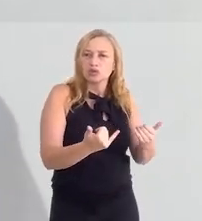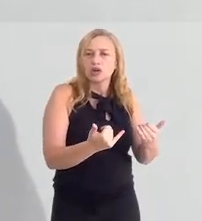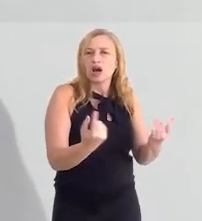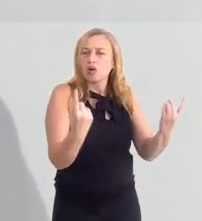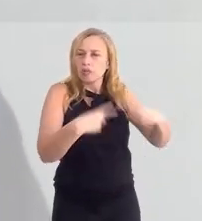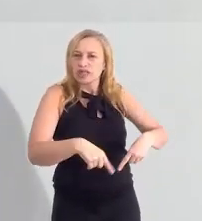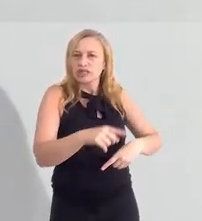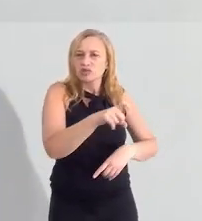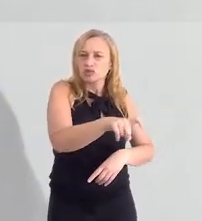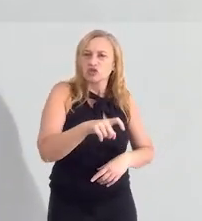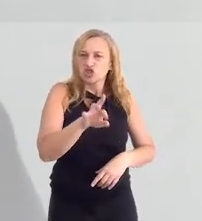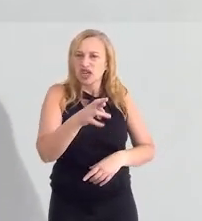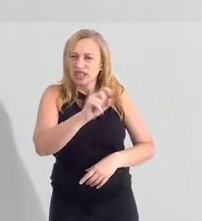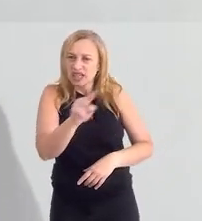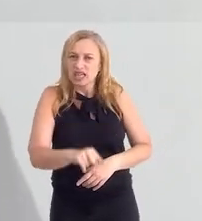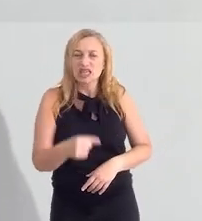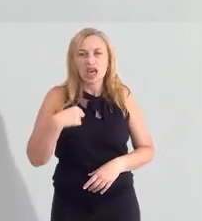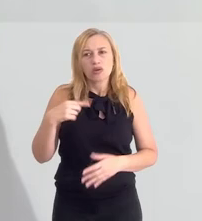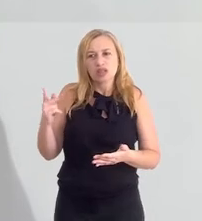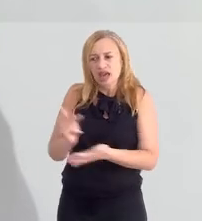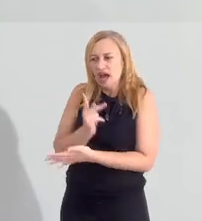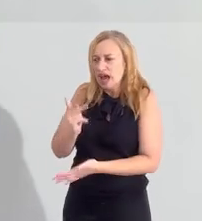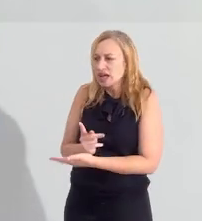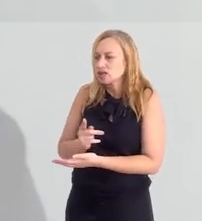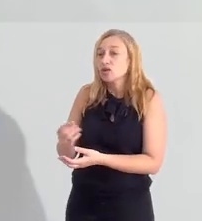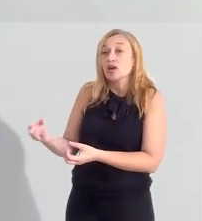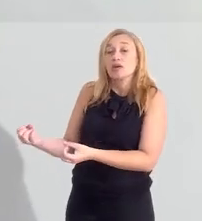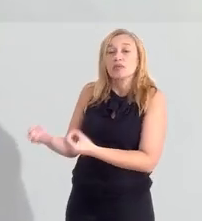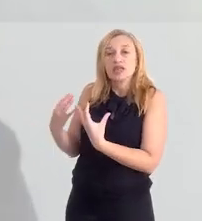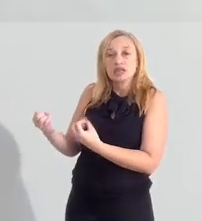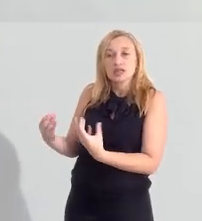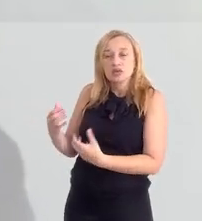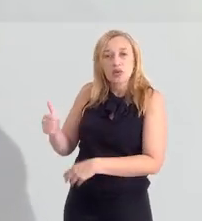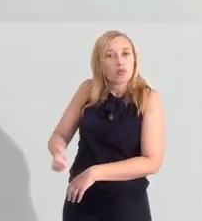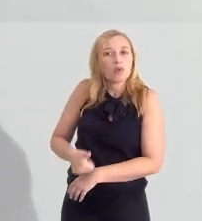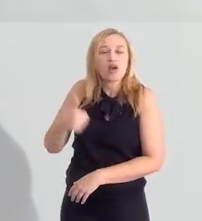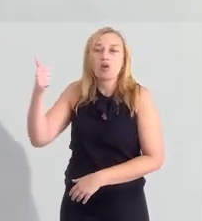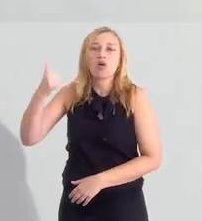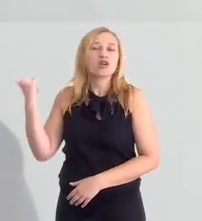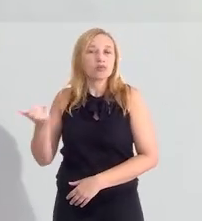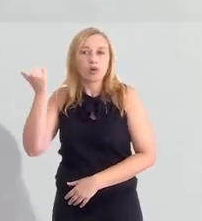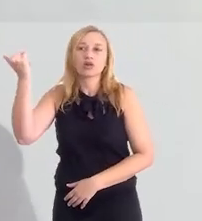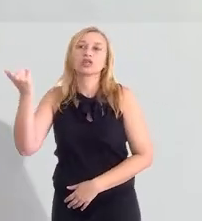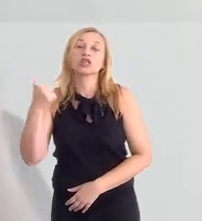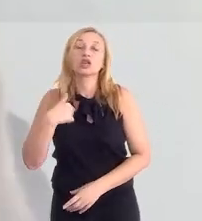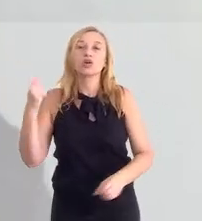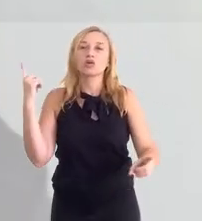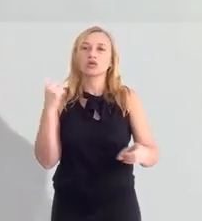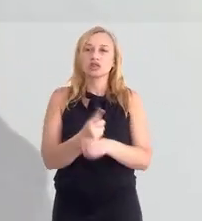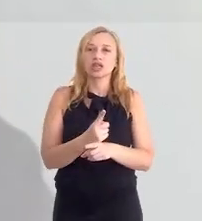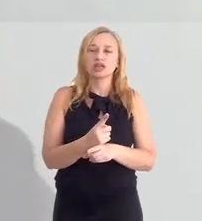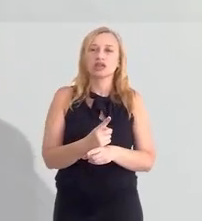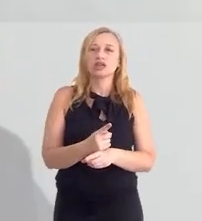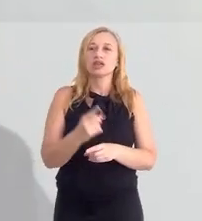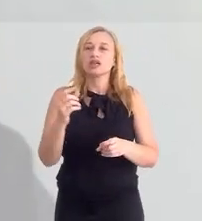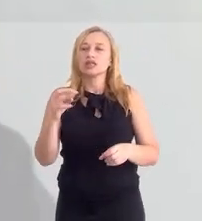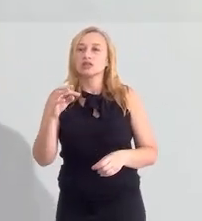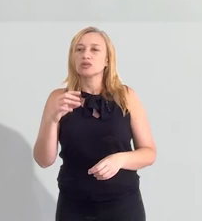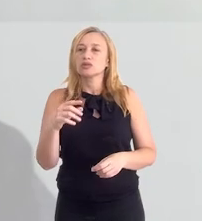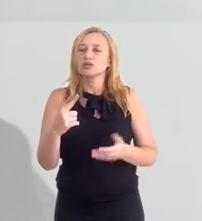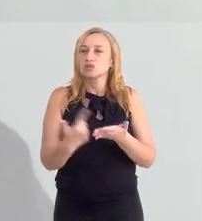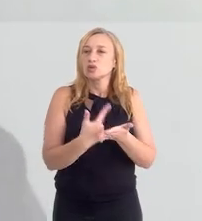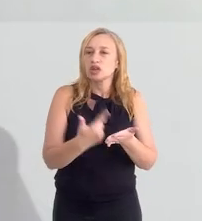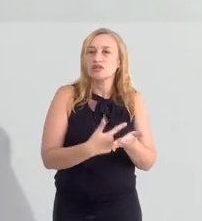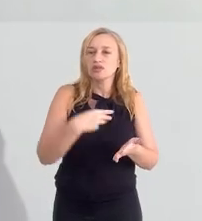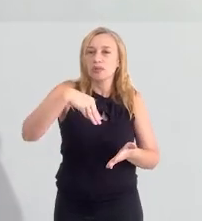ter fracassado no xadrez foi fundamental, porque me ensinou a lição mais importante. E é uma lição que eu reencontrei na obra de Machado de